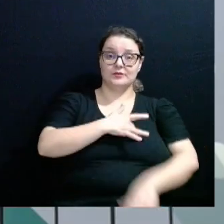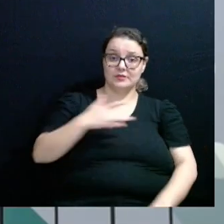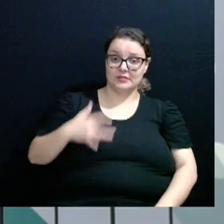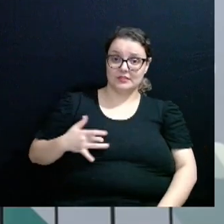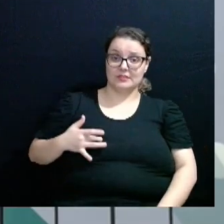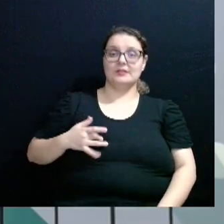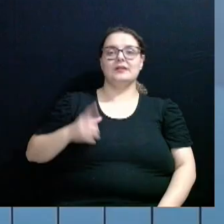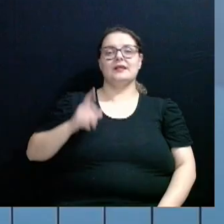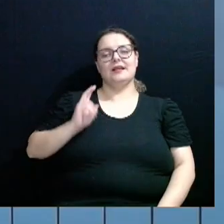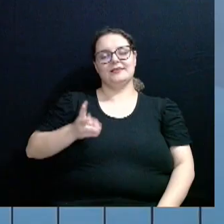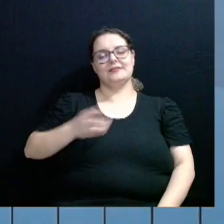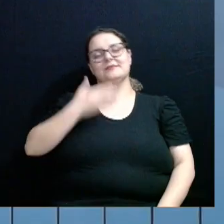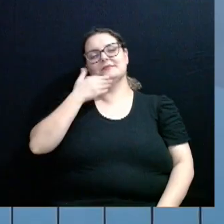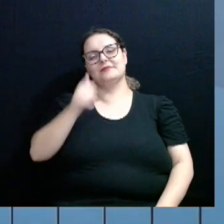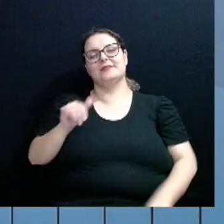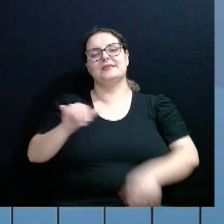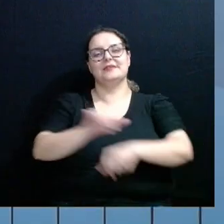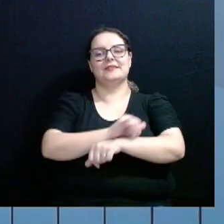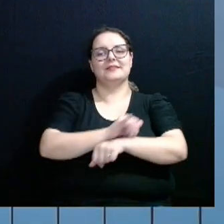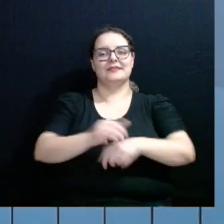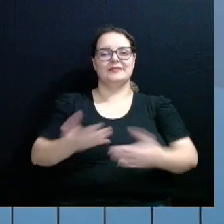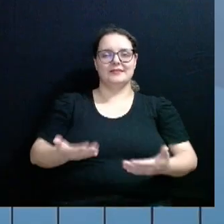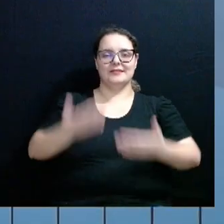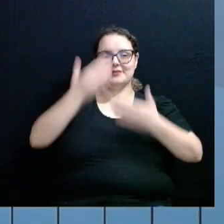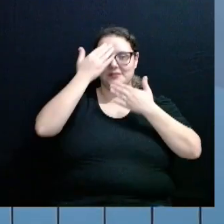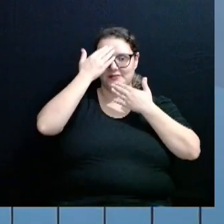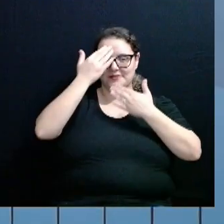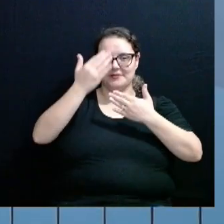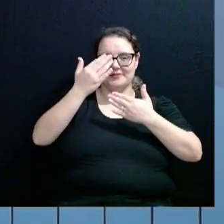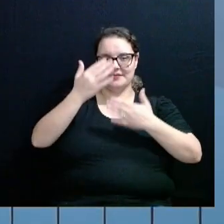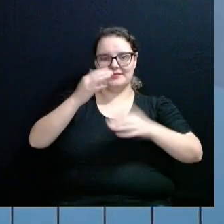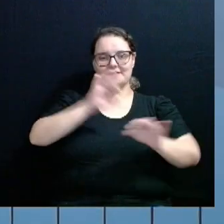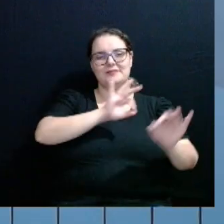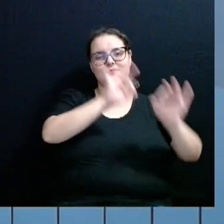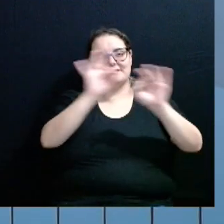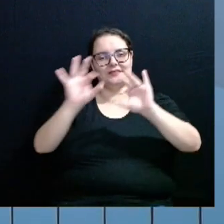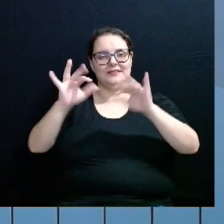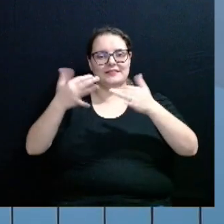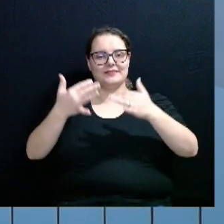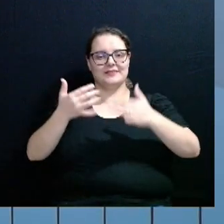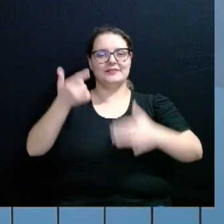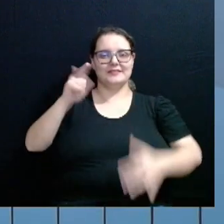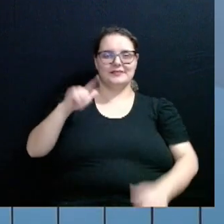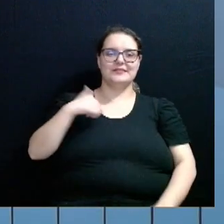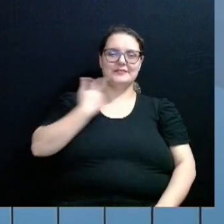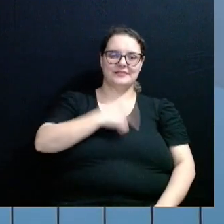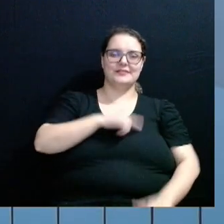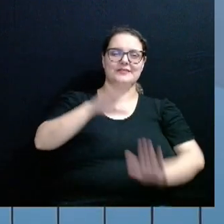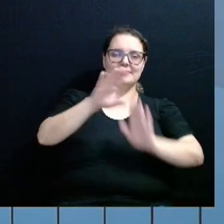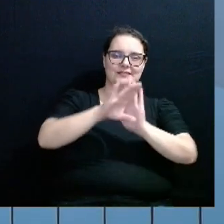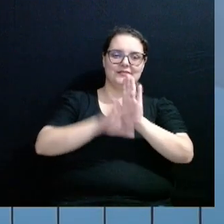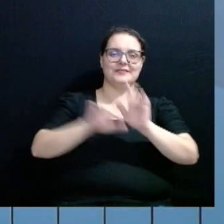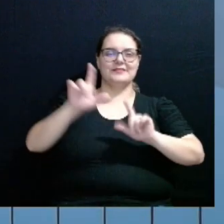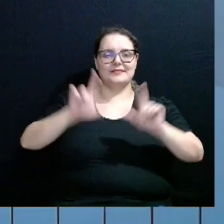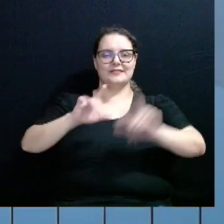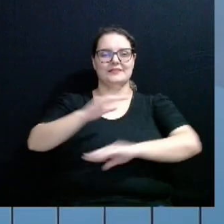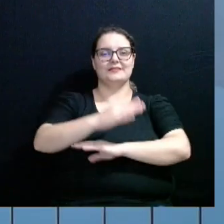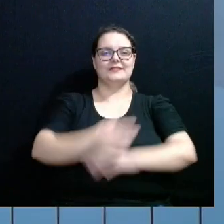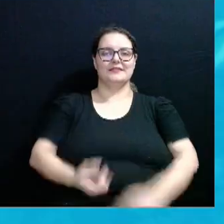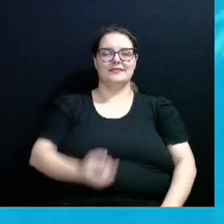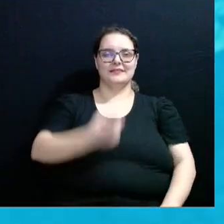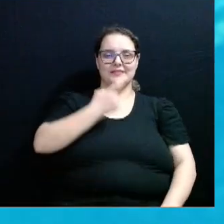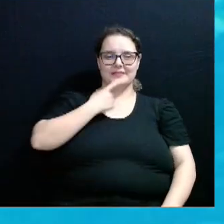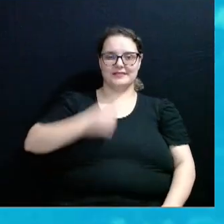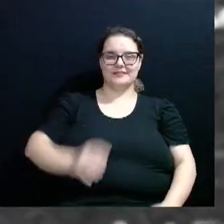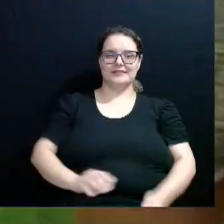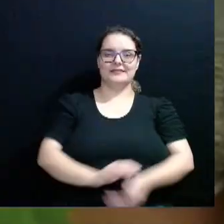melhor caminho. Obrigada pela sua companhia e continuem ligados aqui na programação da TV Câmara Campinas.